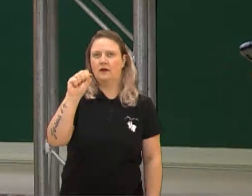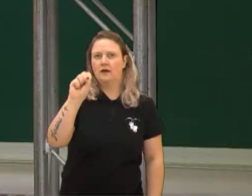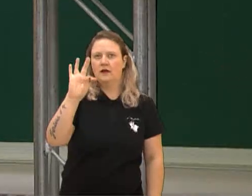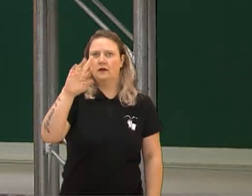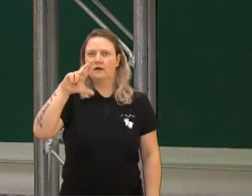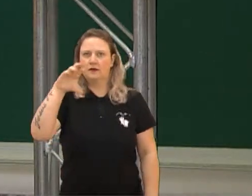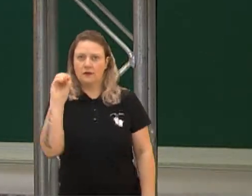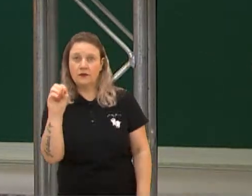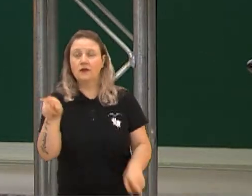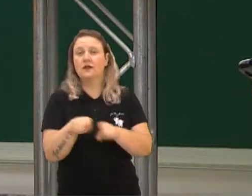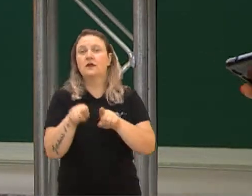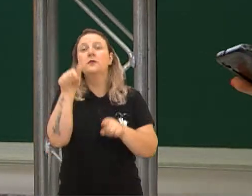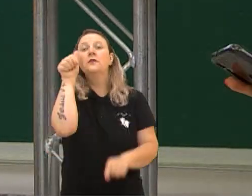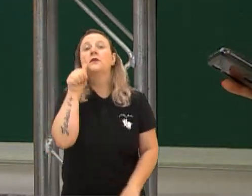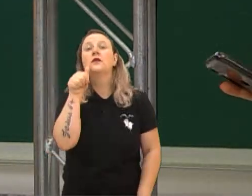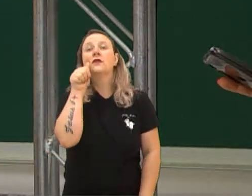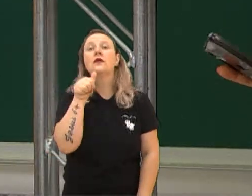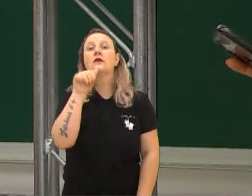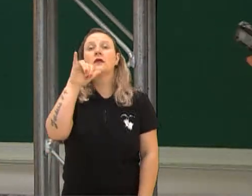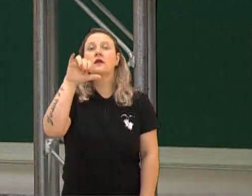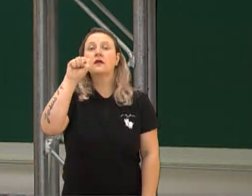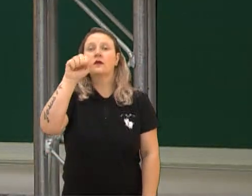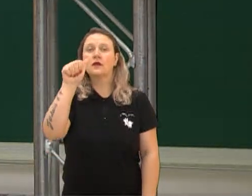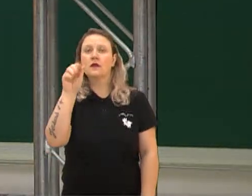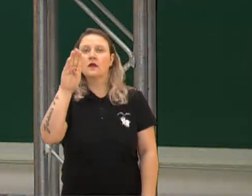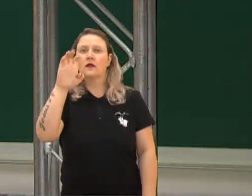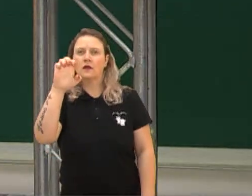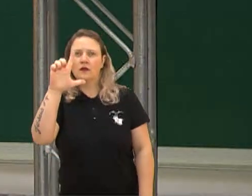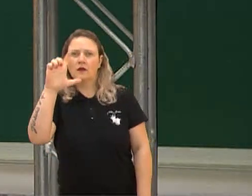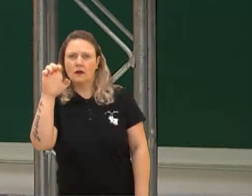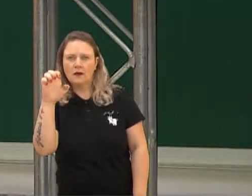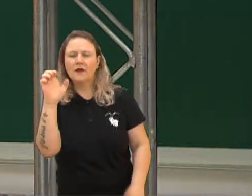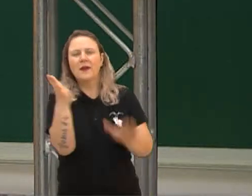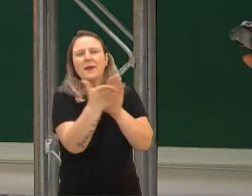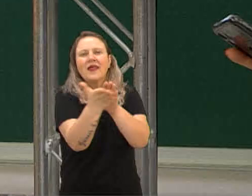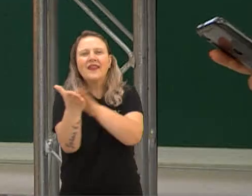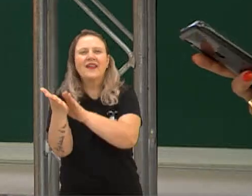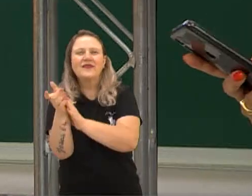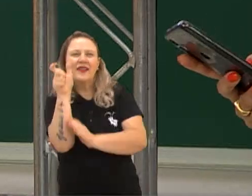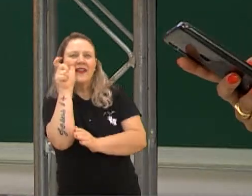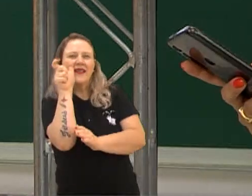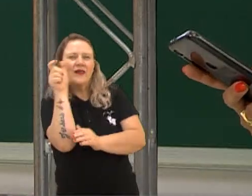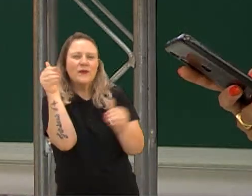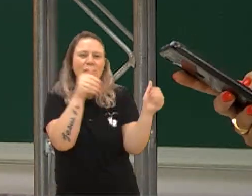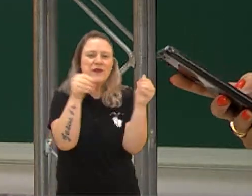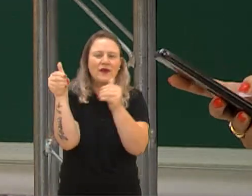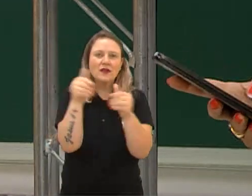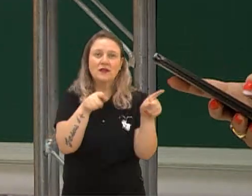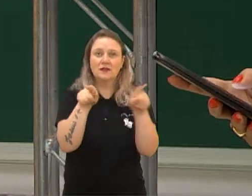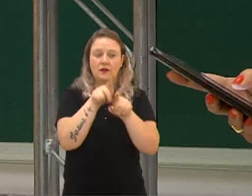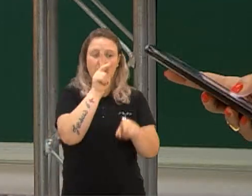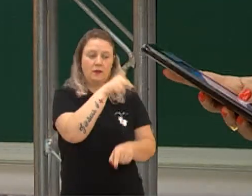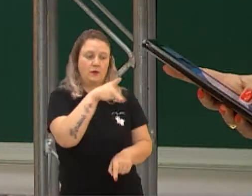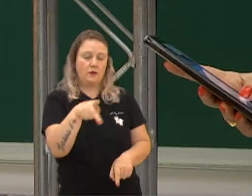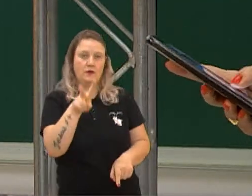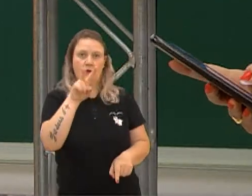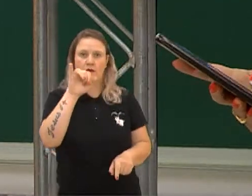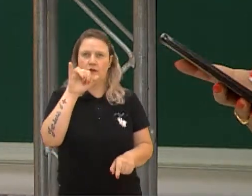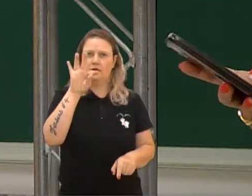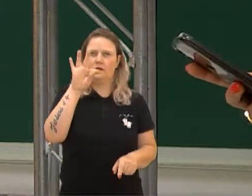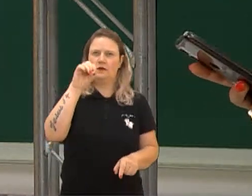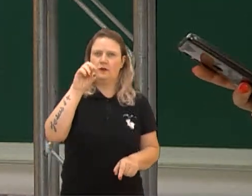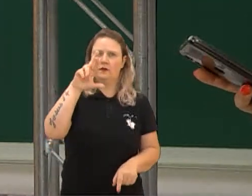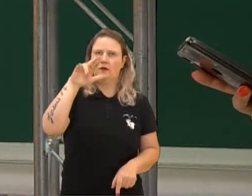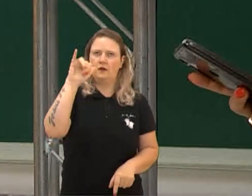a Isabelle Ribeiro mandou a gente mandar um abraço para ela. Parabéns aí, Isabelle, por você estar acompanhando. E pela professora Vitória de estar acompanhando